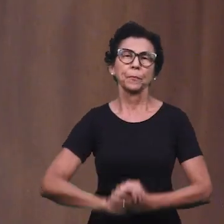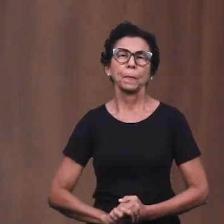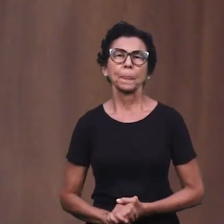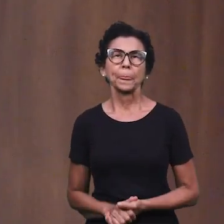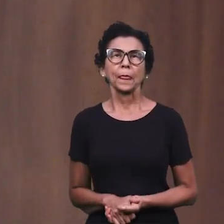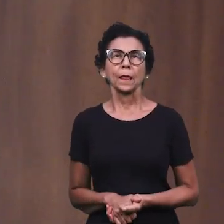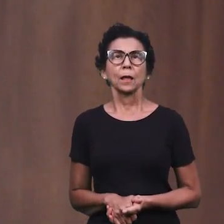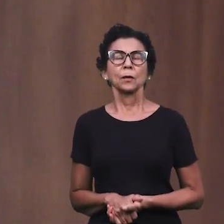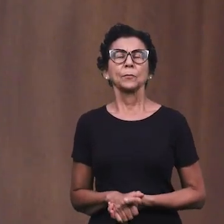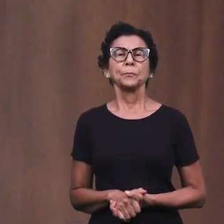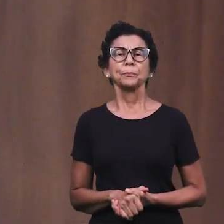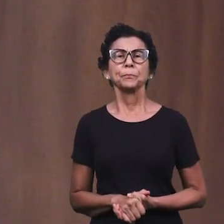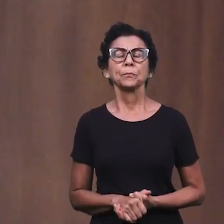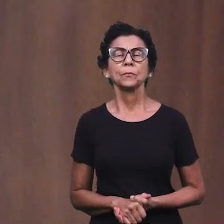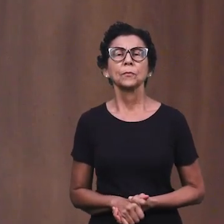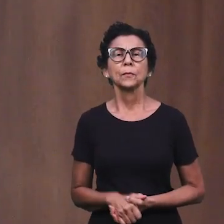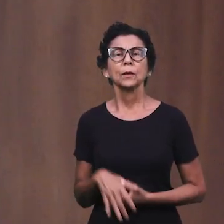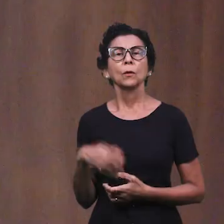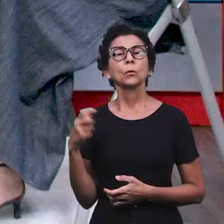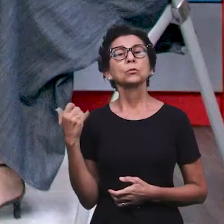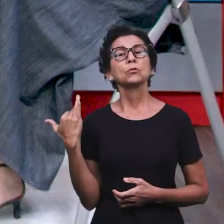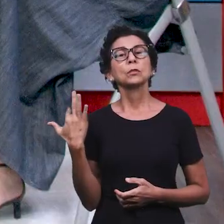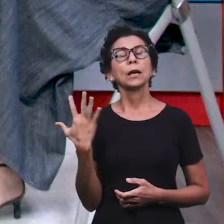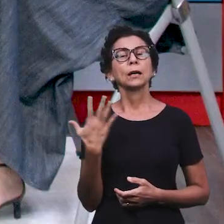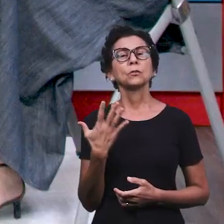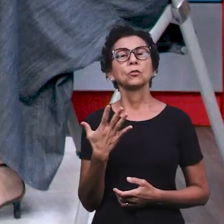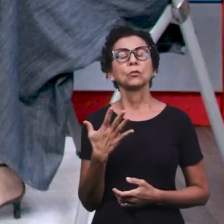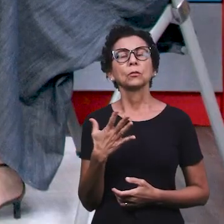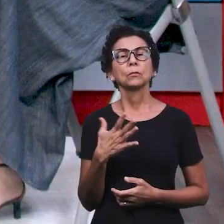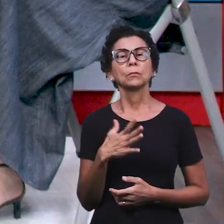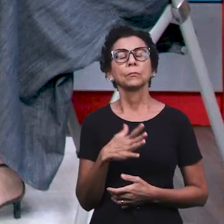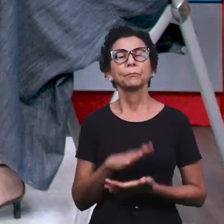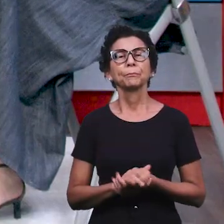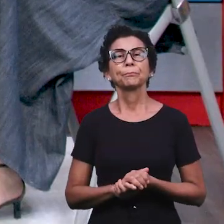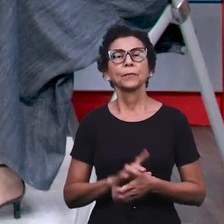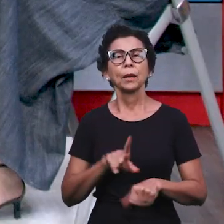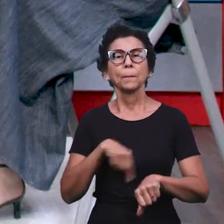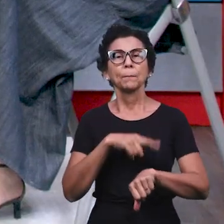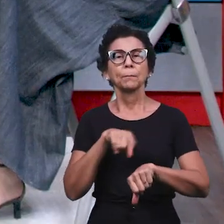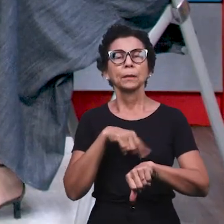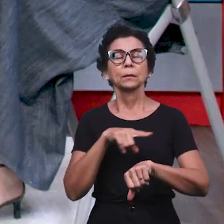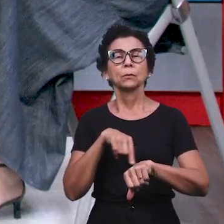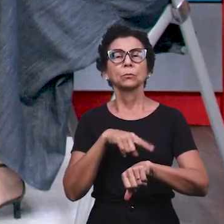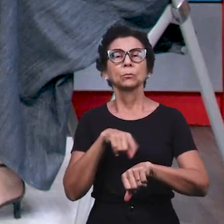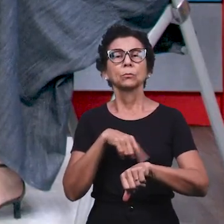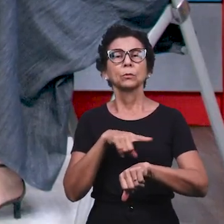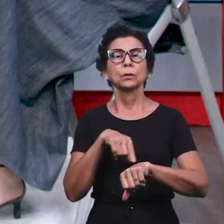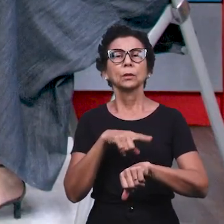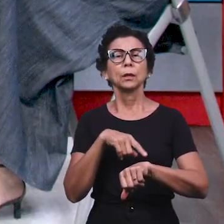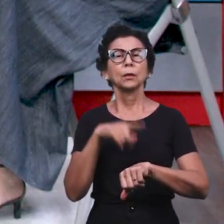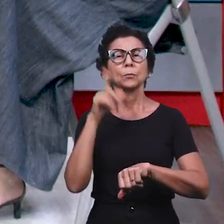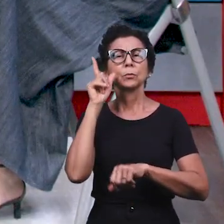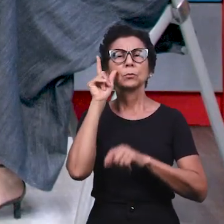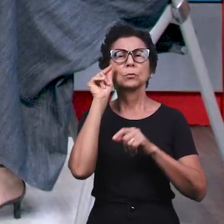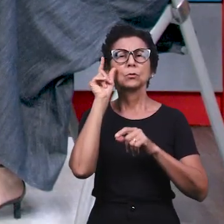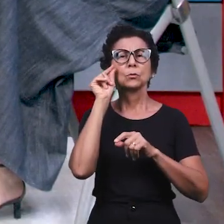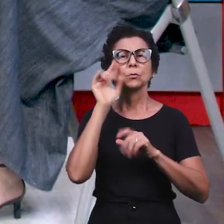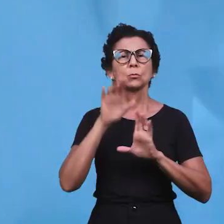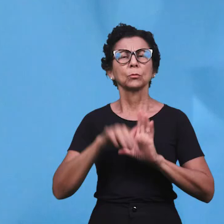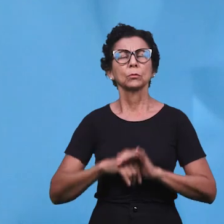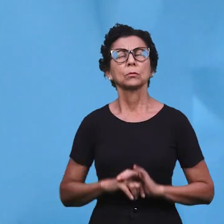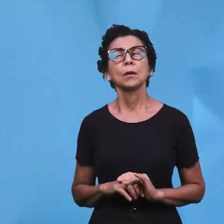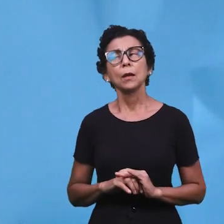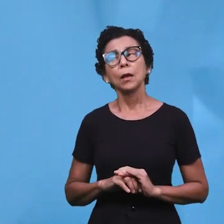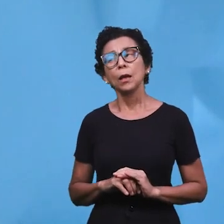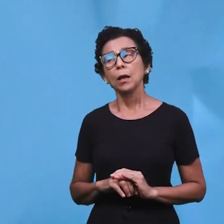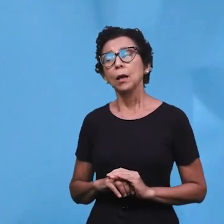de sono por noite? Bom, essa é uma pergunta muito frequente. Sim. E ela é muito